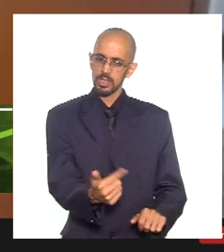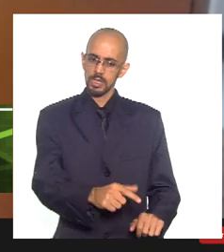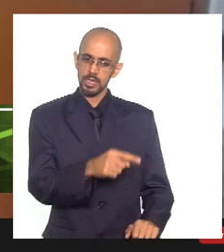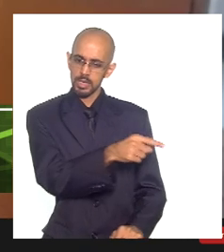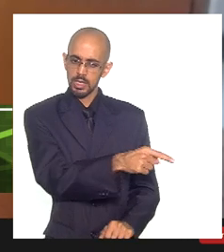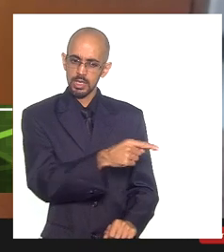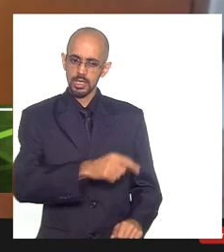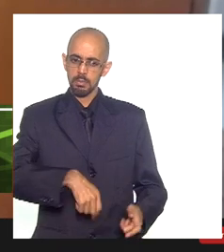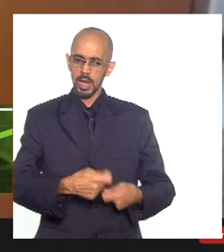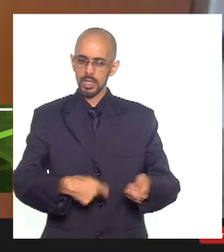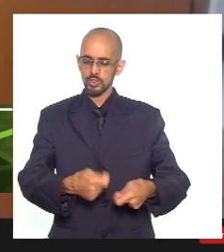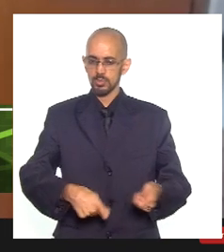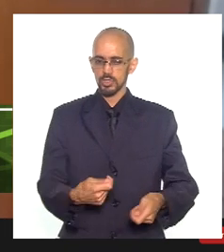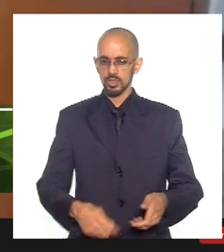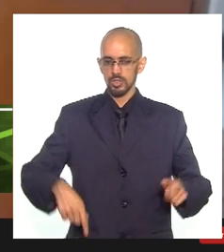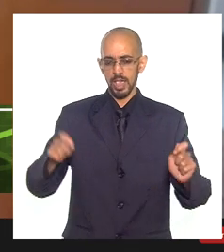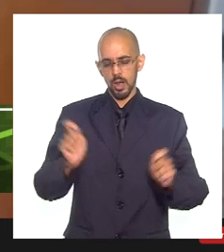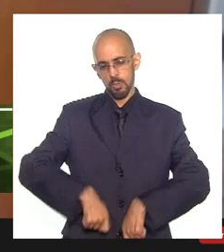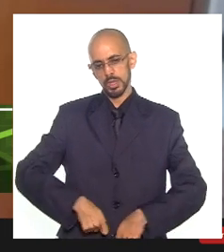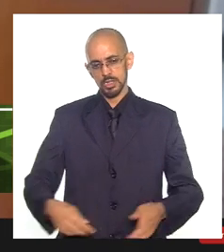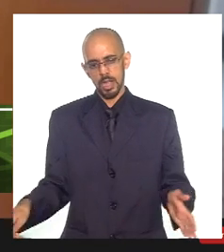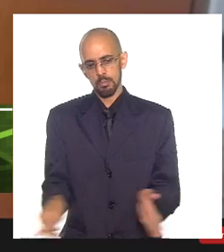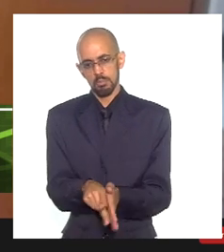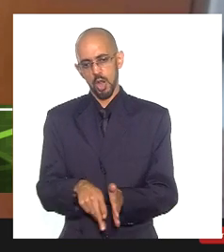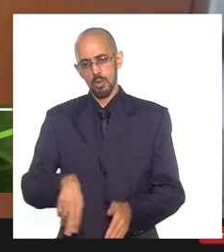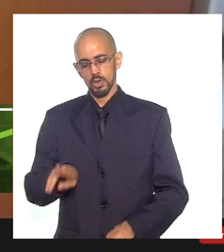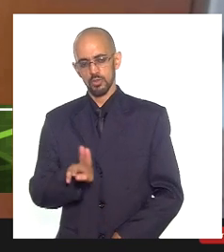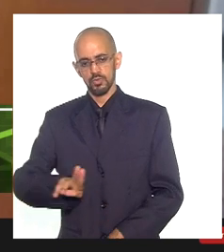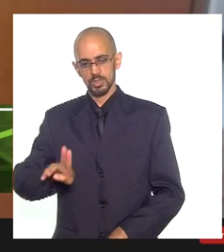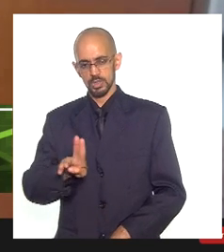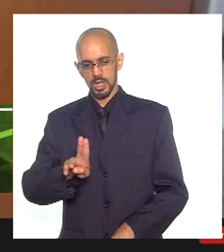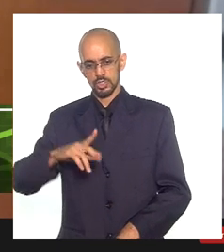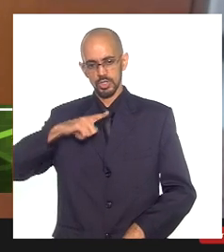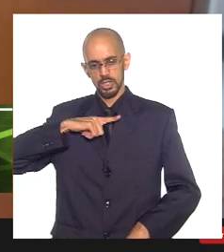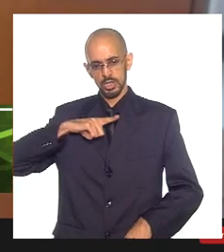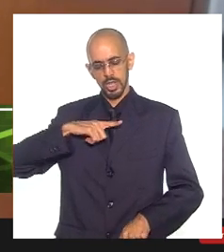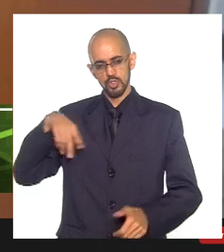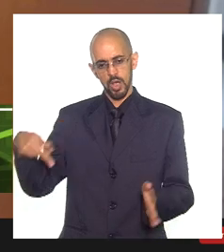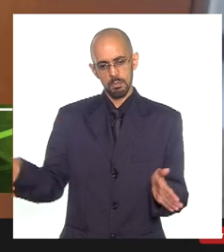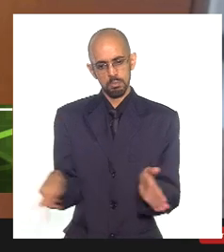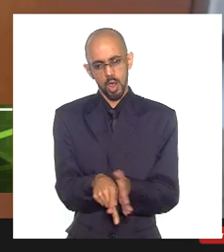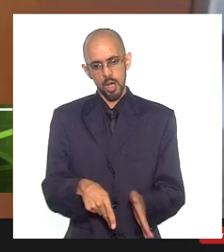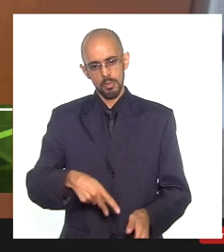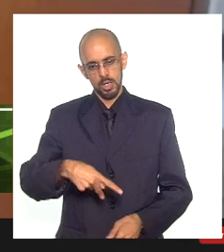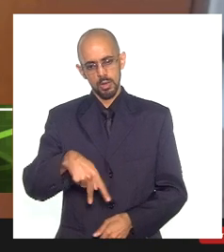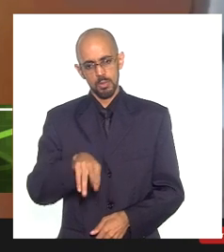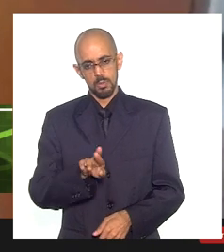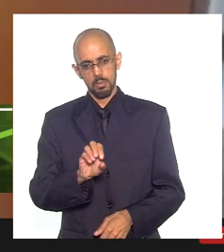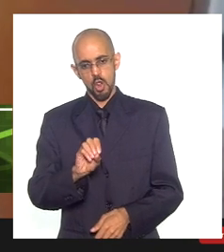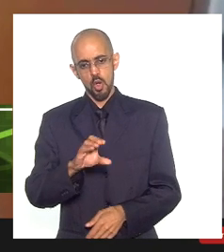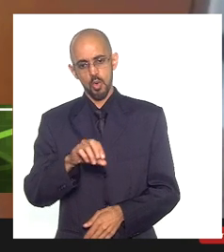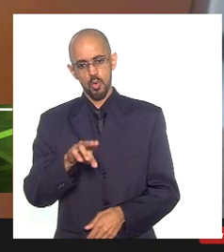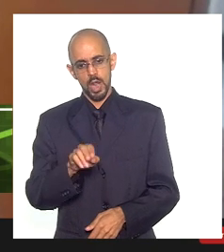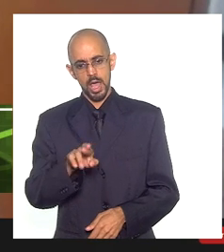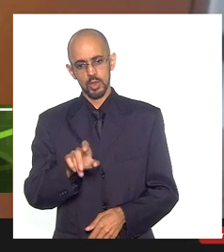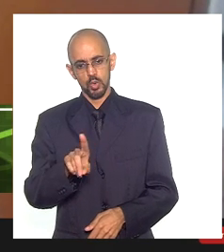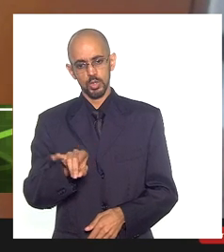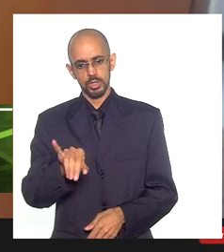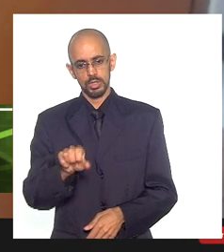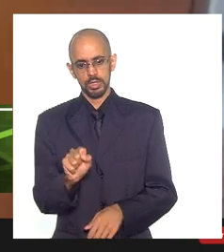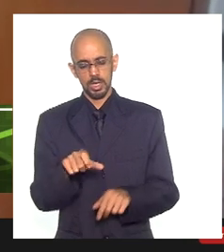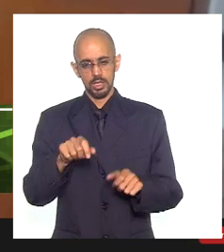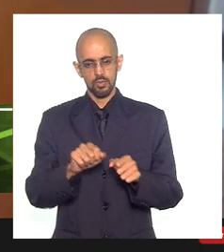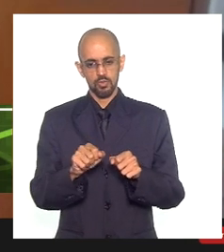da competência da universidade. A universidade tem sua própria procuradoria que faz esse controle da legalidade